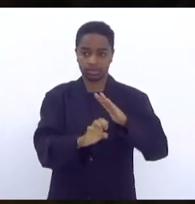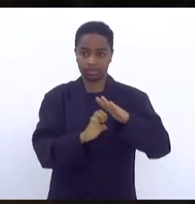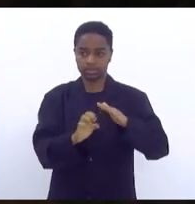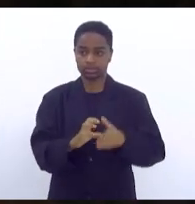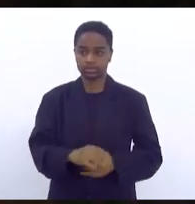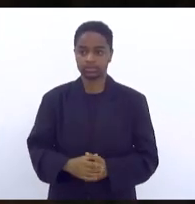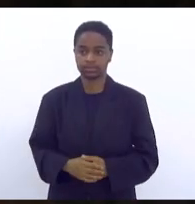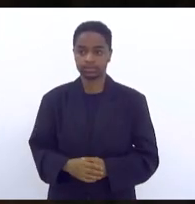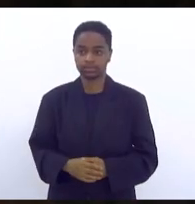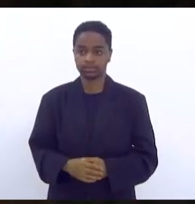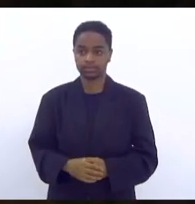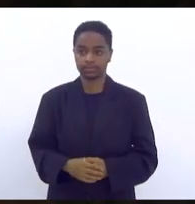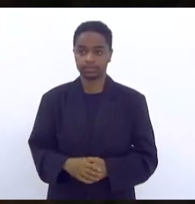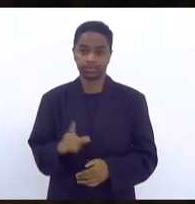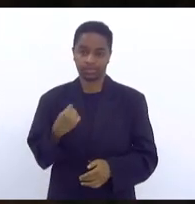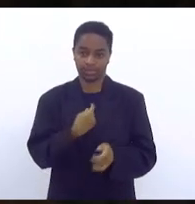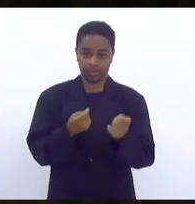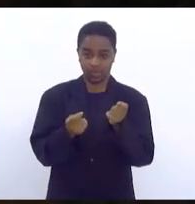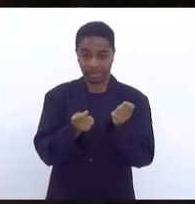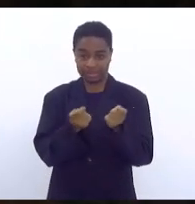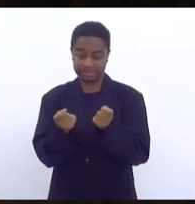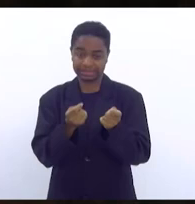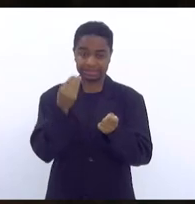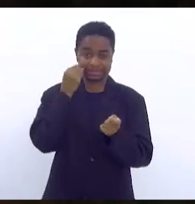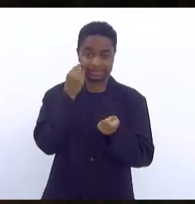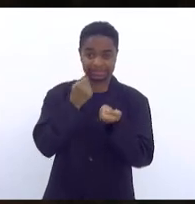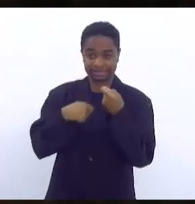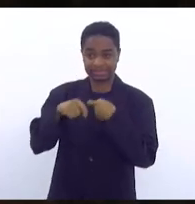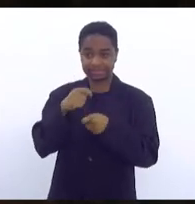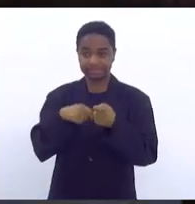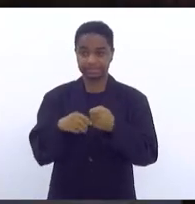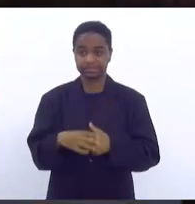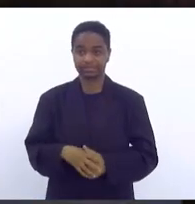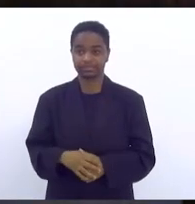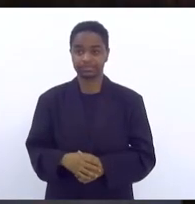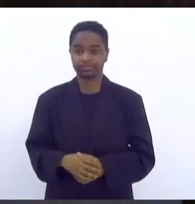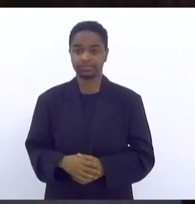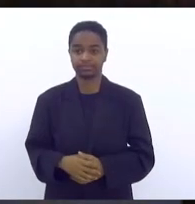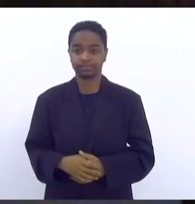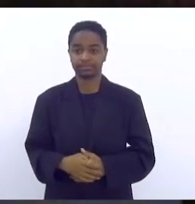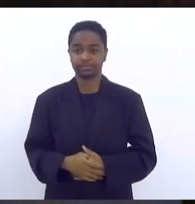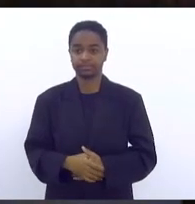Então vamos lá vamos vamos controlando aqui vamos administrando vai lá